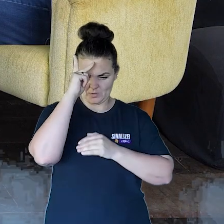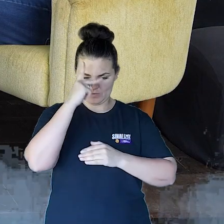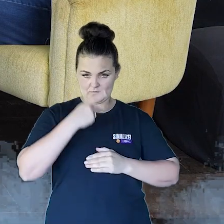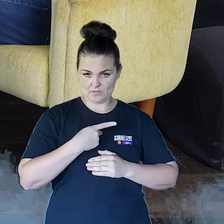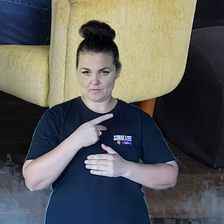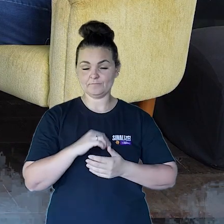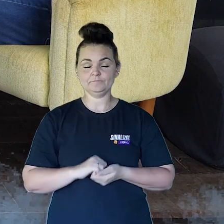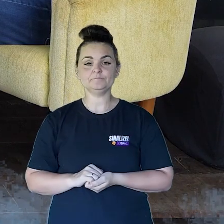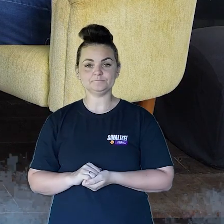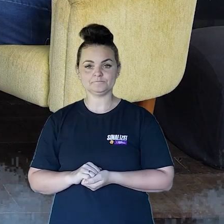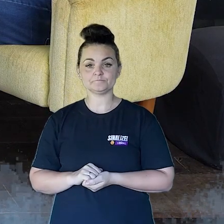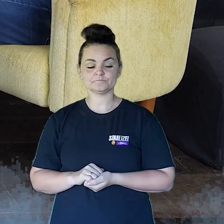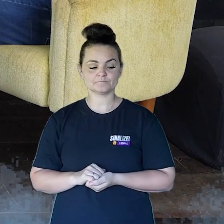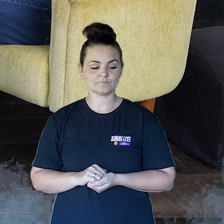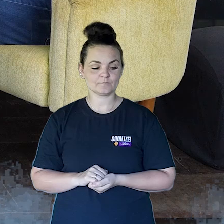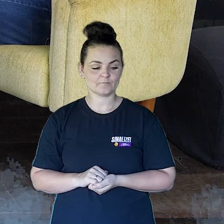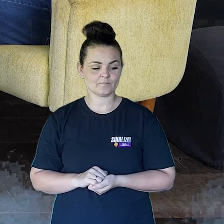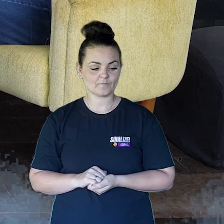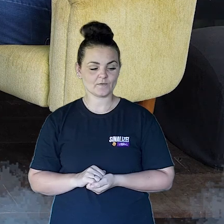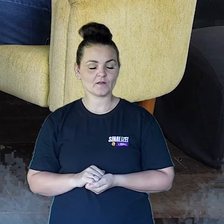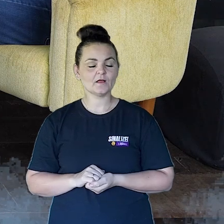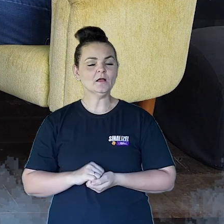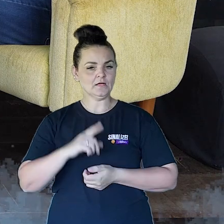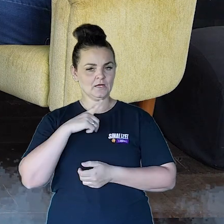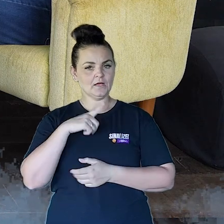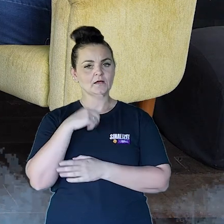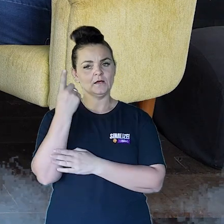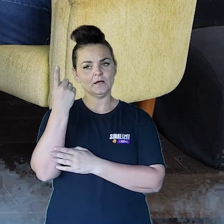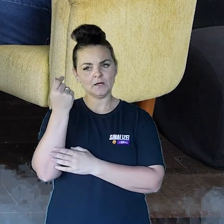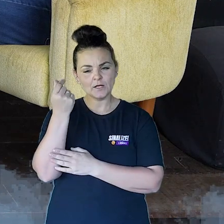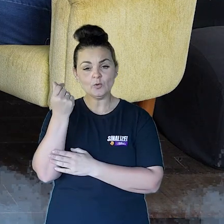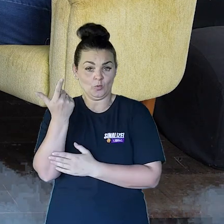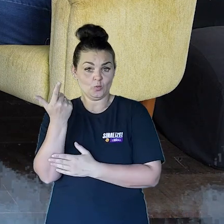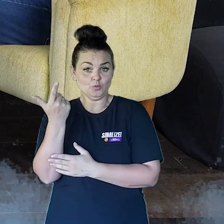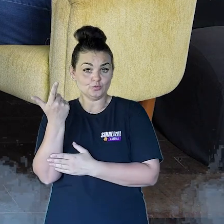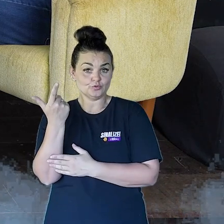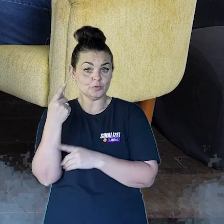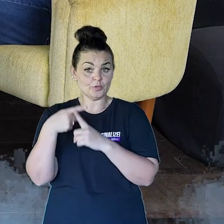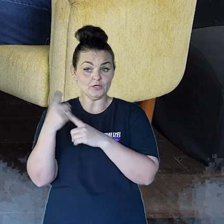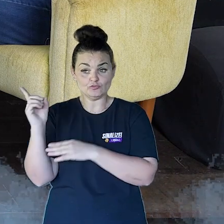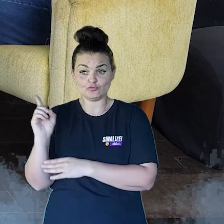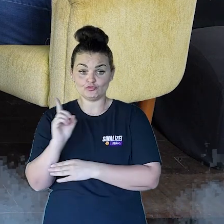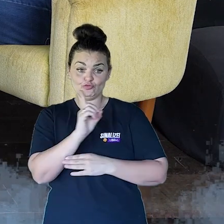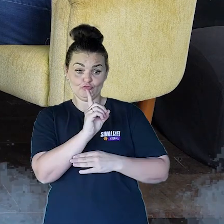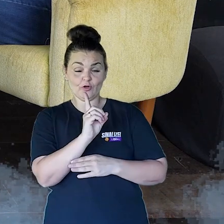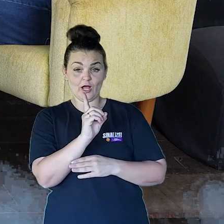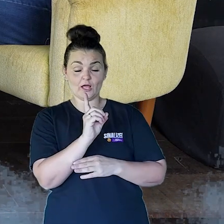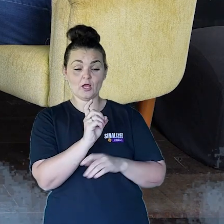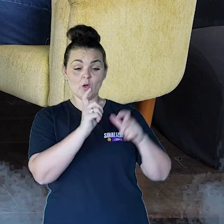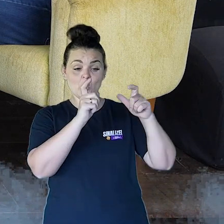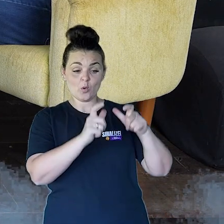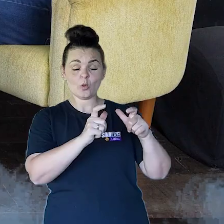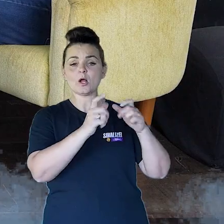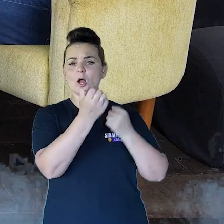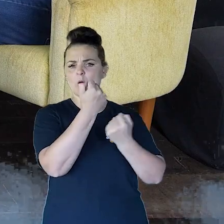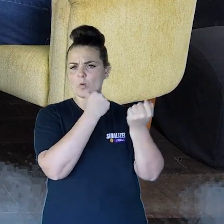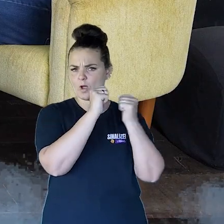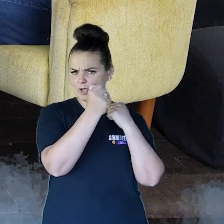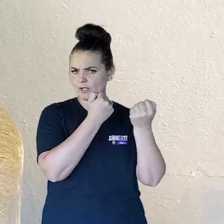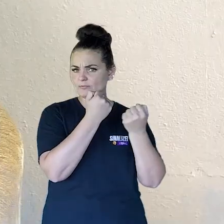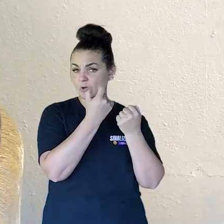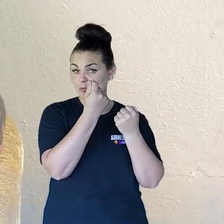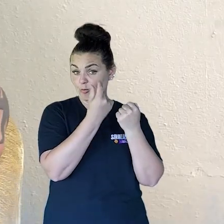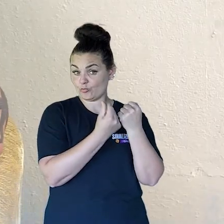porque quando essas mulheres foram procurar, isso tem um custo. Você vai procurar uma academia para fazer isso aí, existe um custo, e um custo muitas vezes